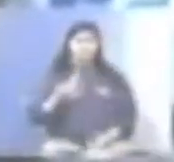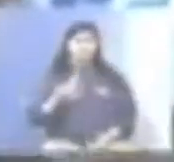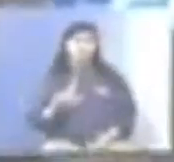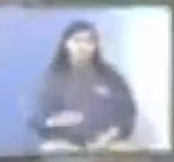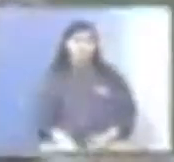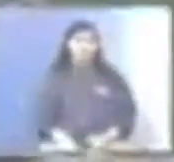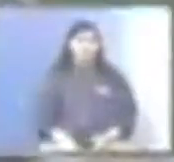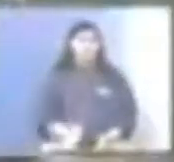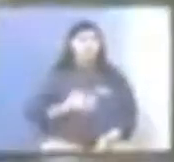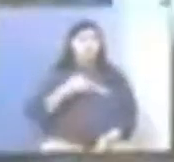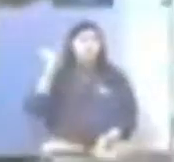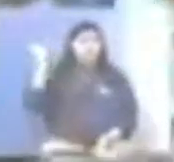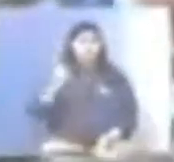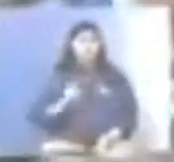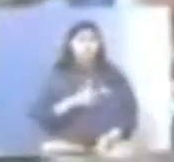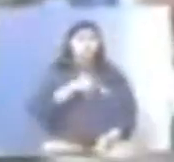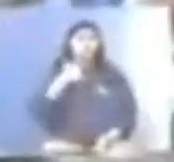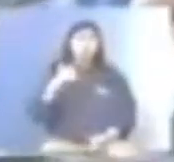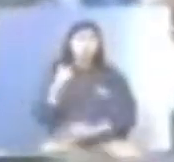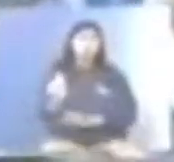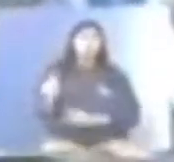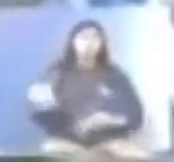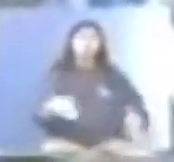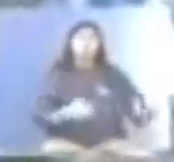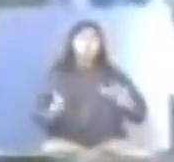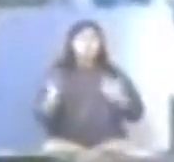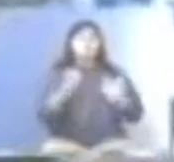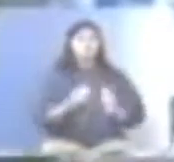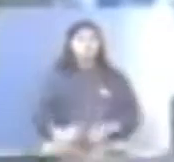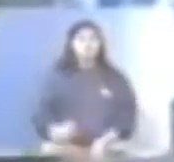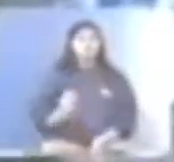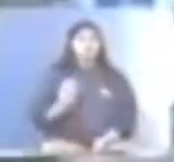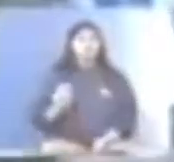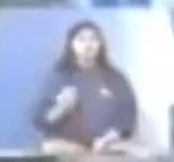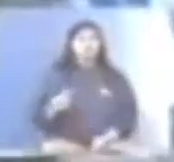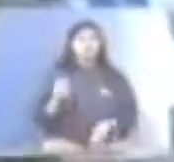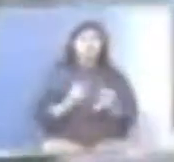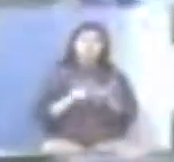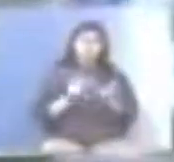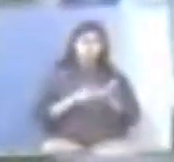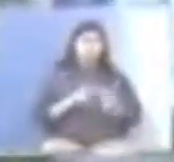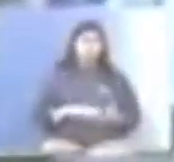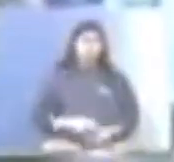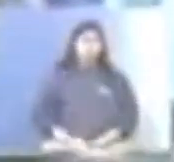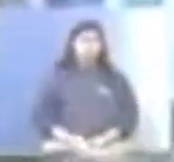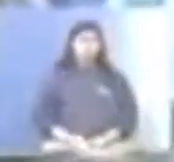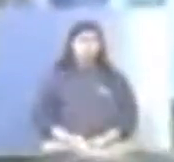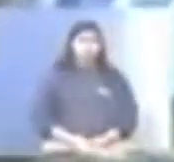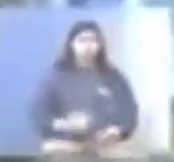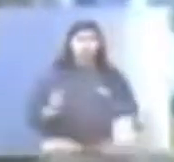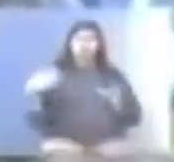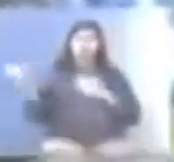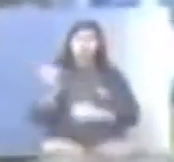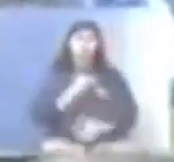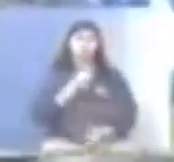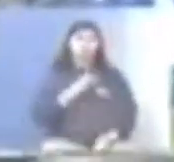original, eu sou o único caminho que verdadeiramente conduz à